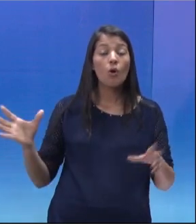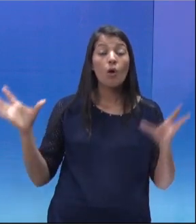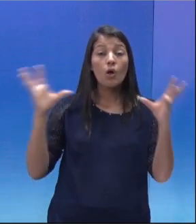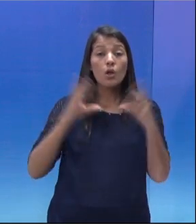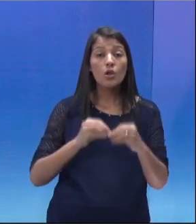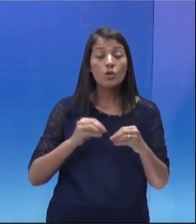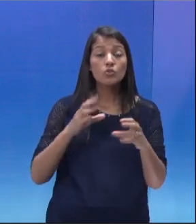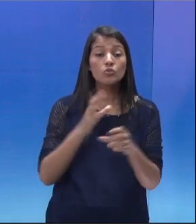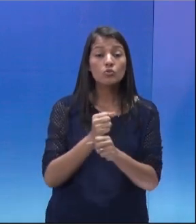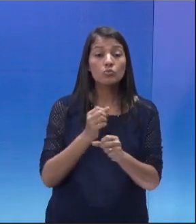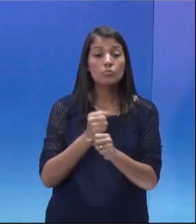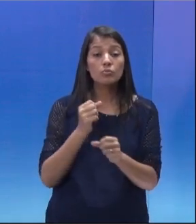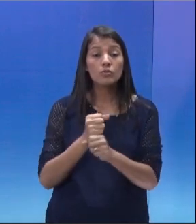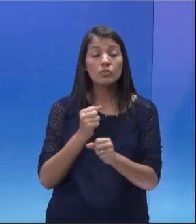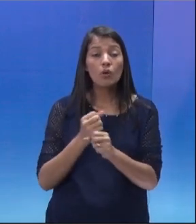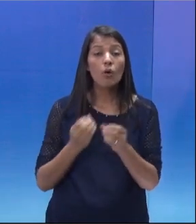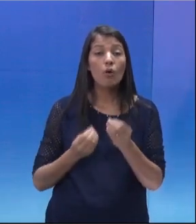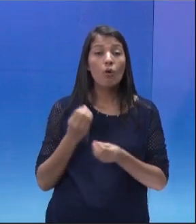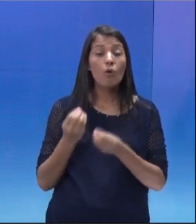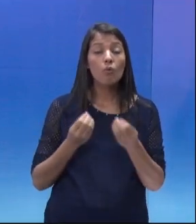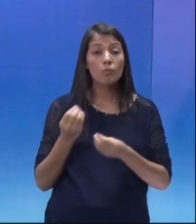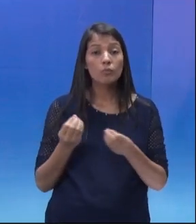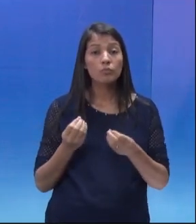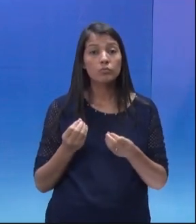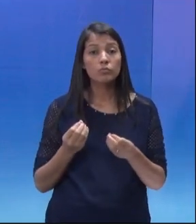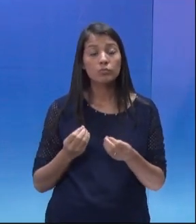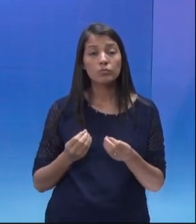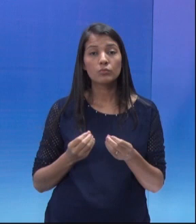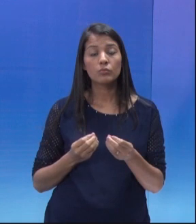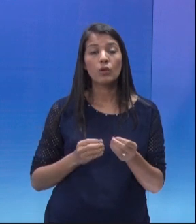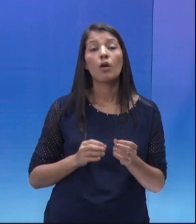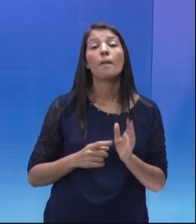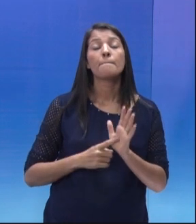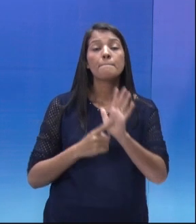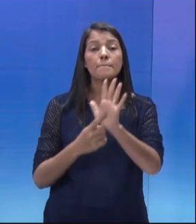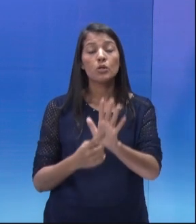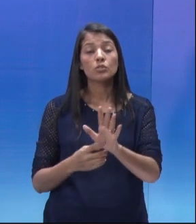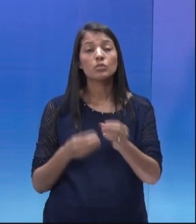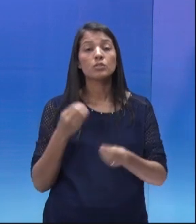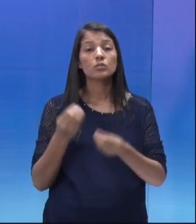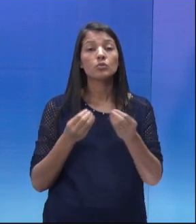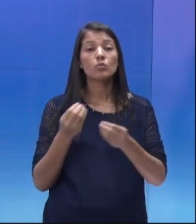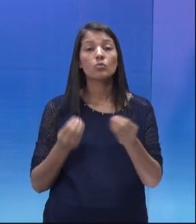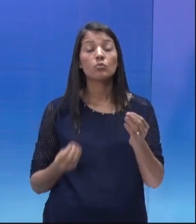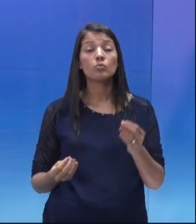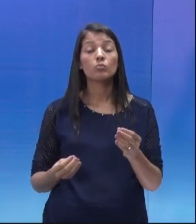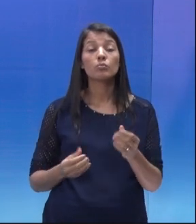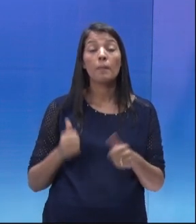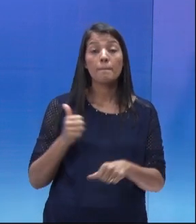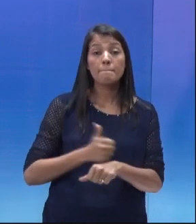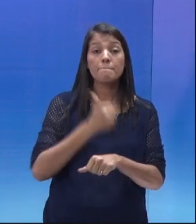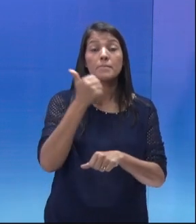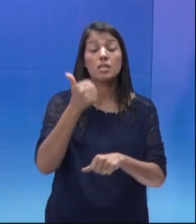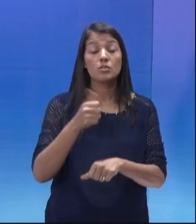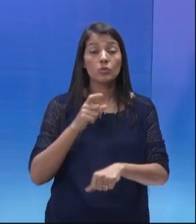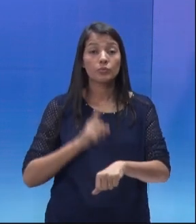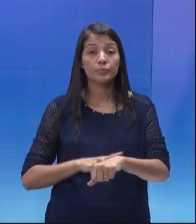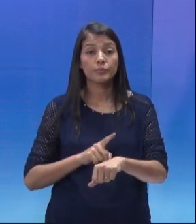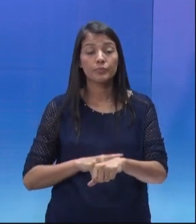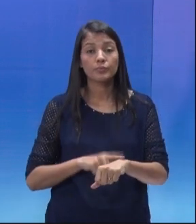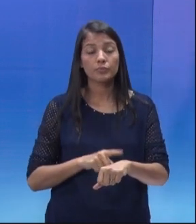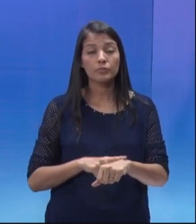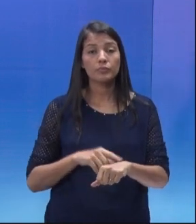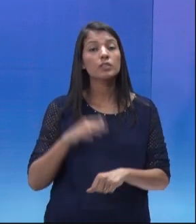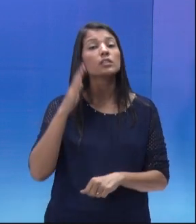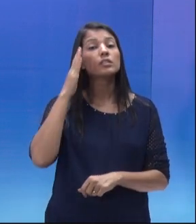Com certeza. Então vamos aqui para uma abordagem mais direta. Nós sabemos que cada rato possui 200